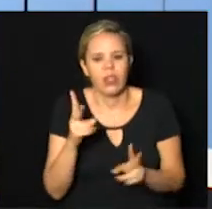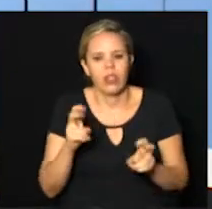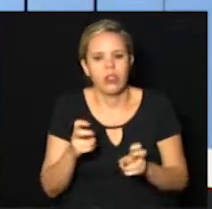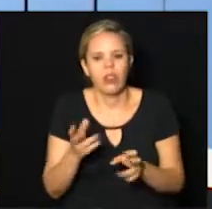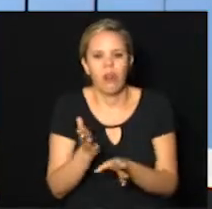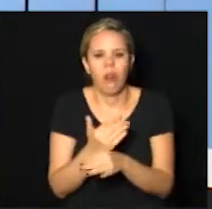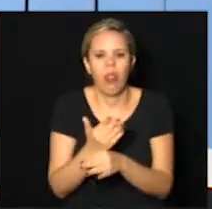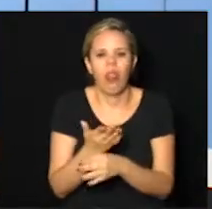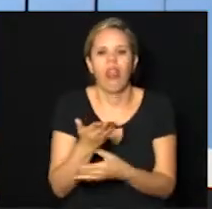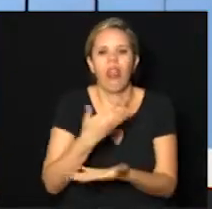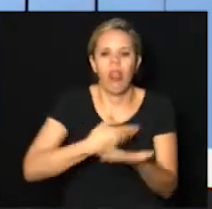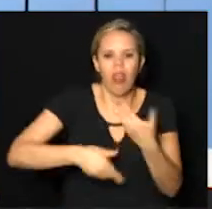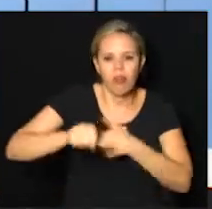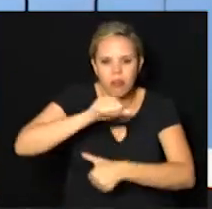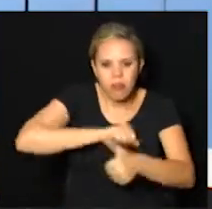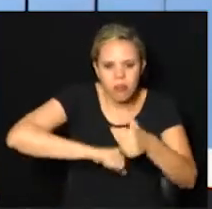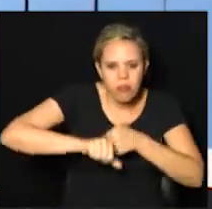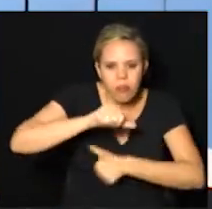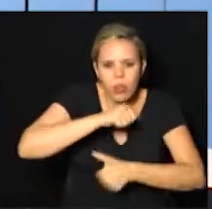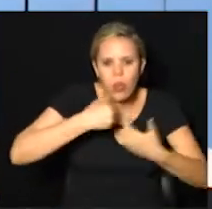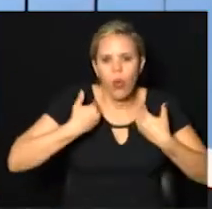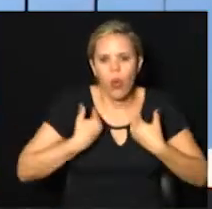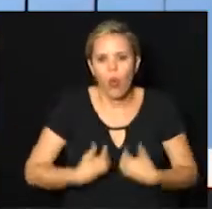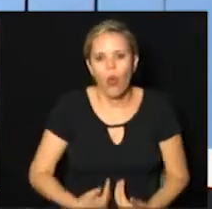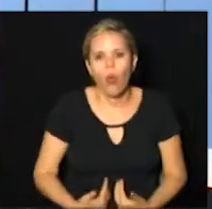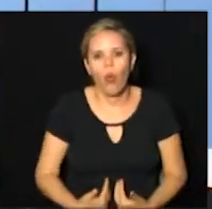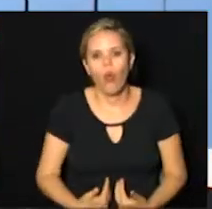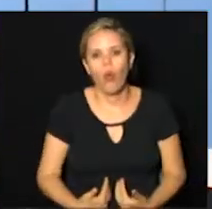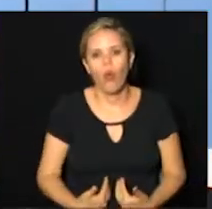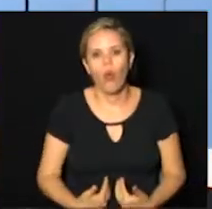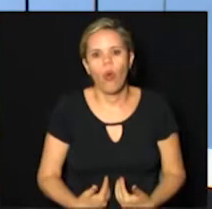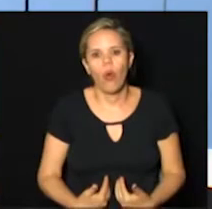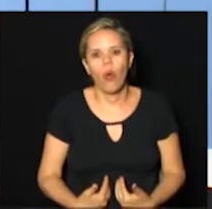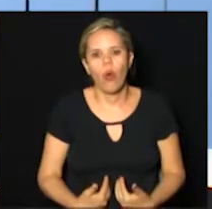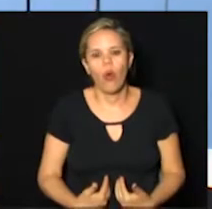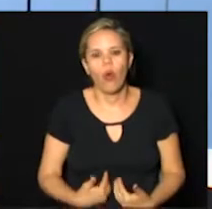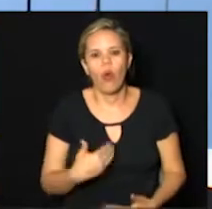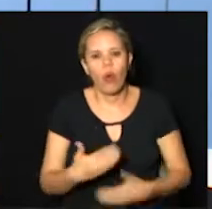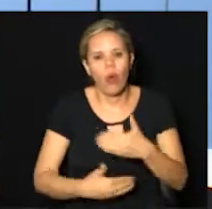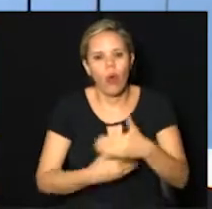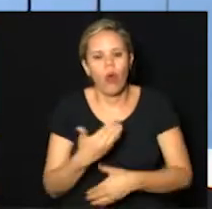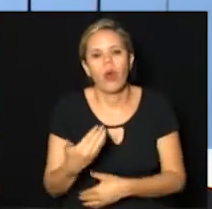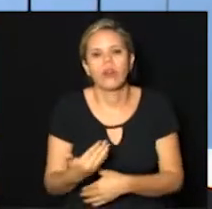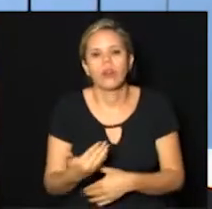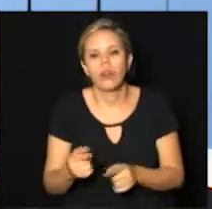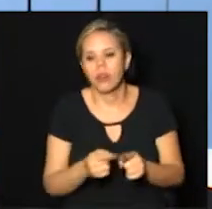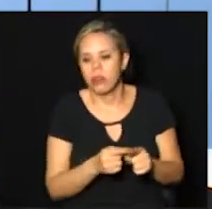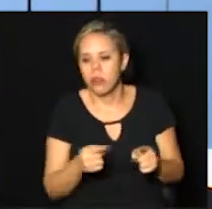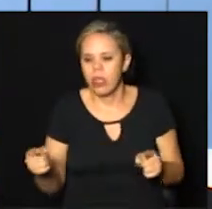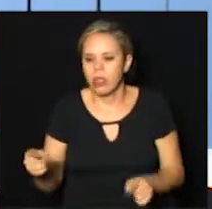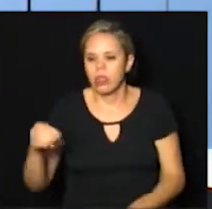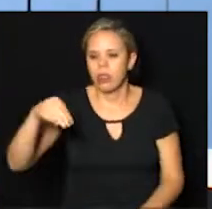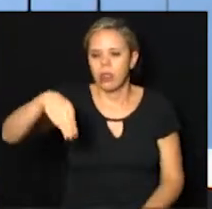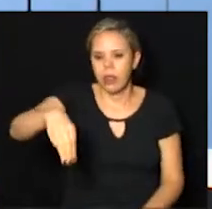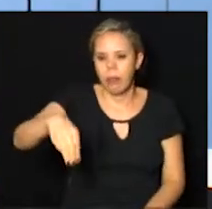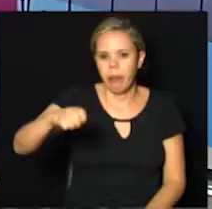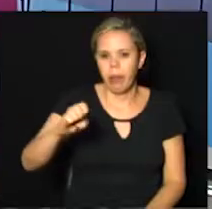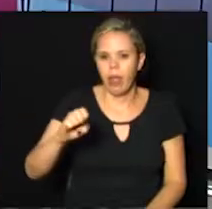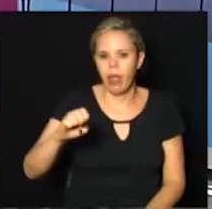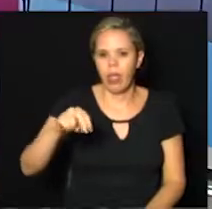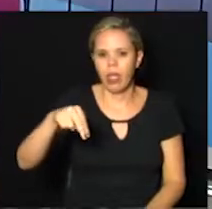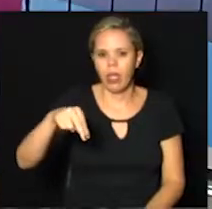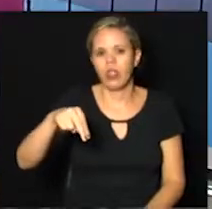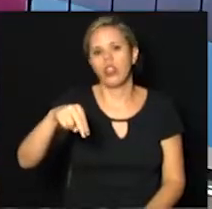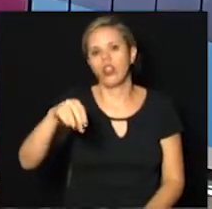essa bagunça, essa transformação que o corpo passa, né, no processo de menopausa. Por que que isso acontece,